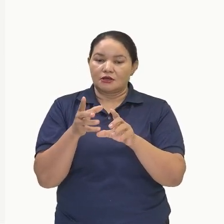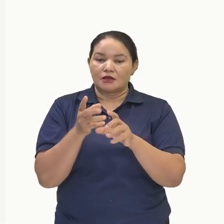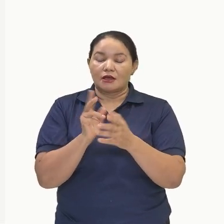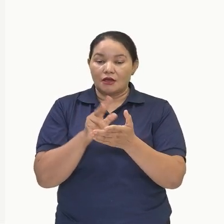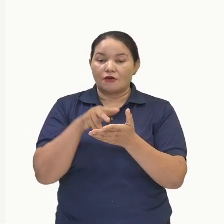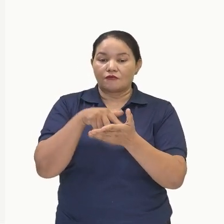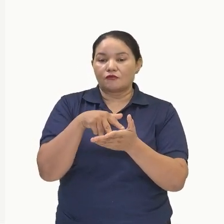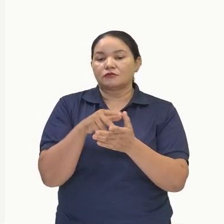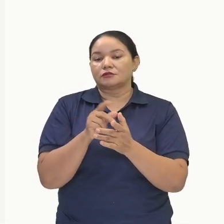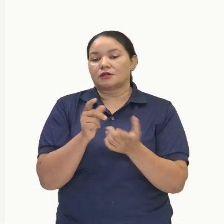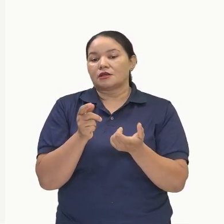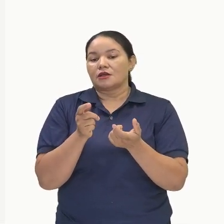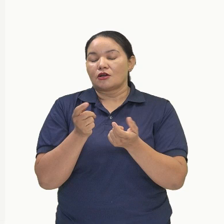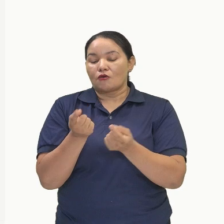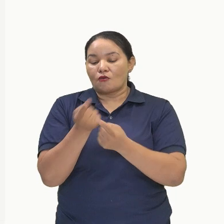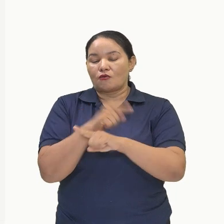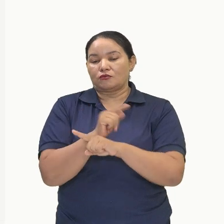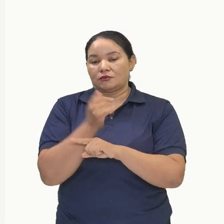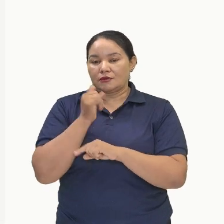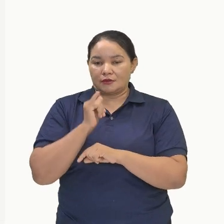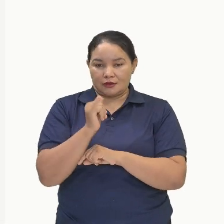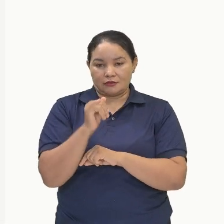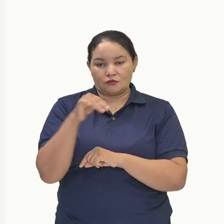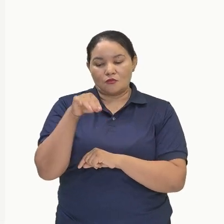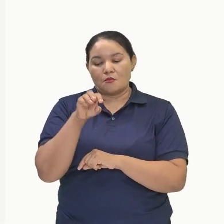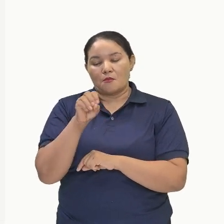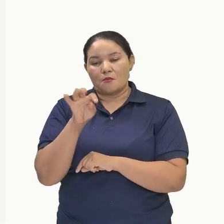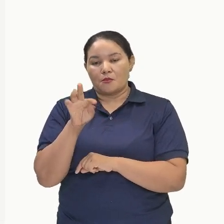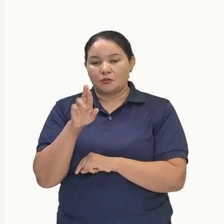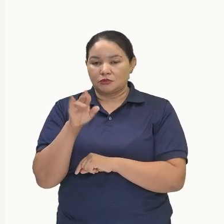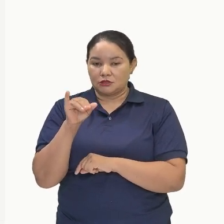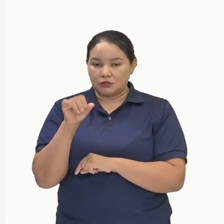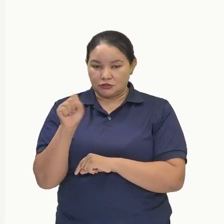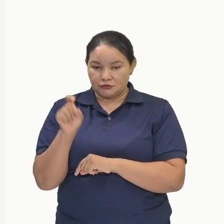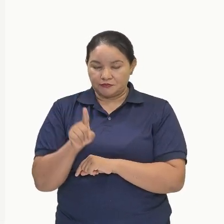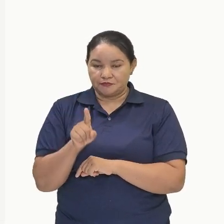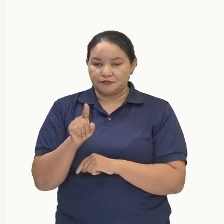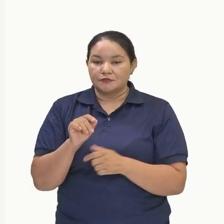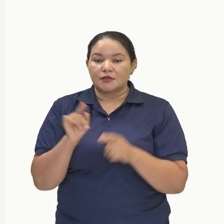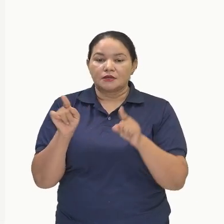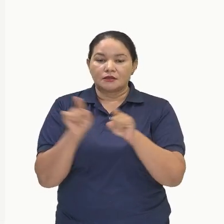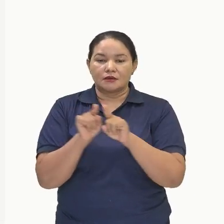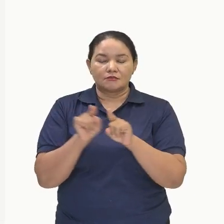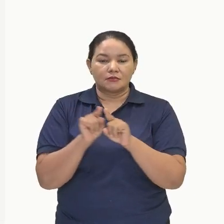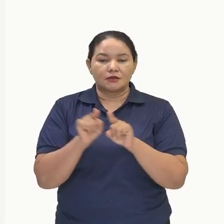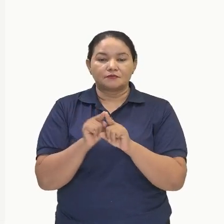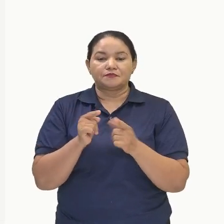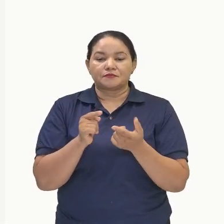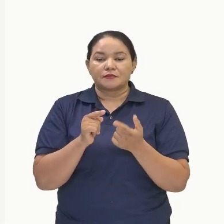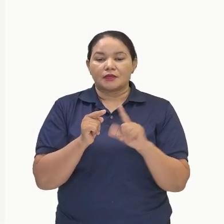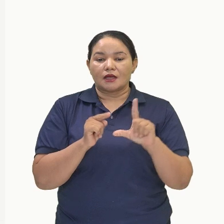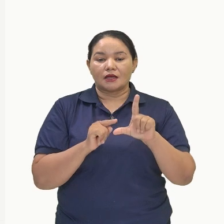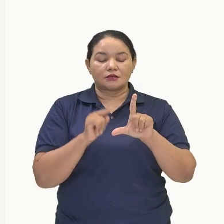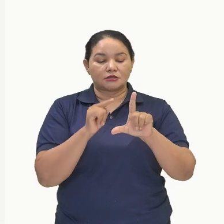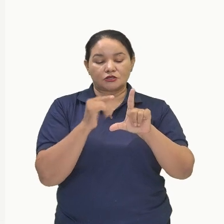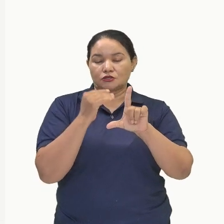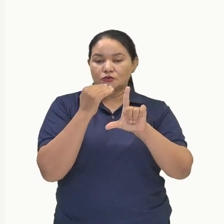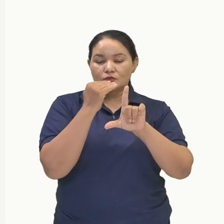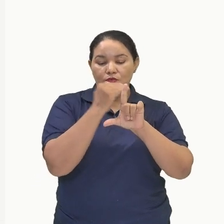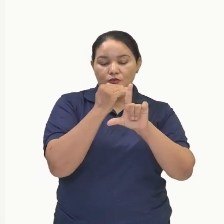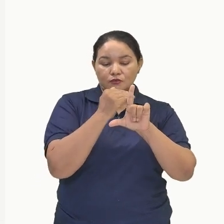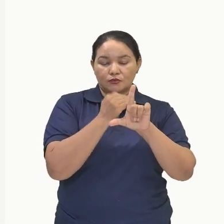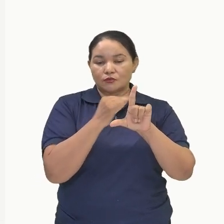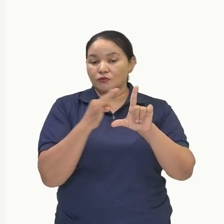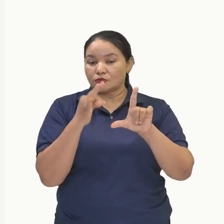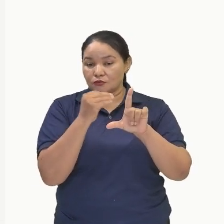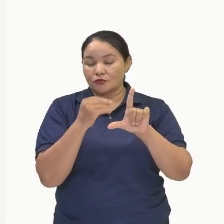eletromotriz. E a corrente elétrica aparece aqui também, os pontos em qualquer ponto aqui, qualquer